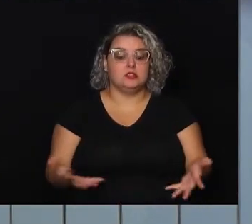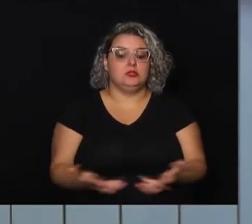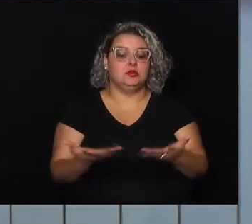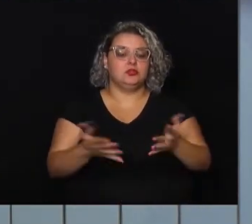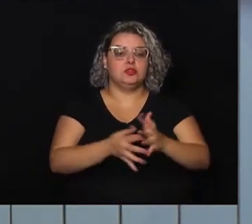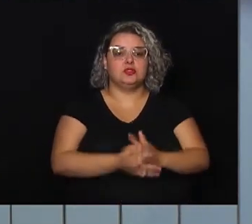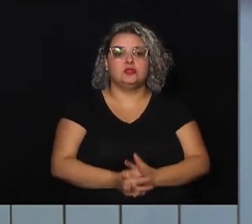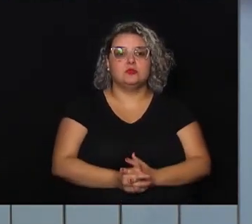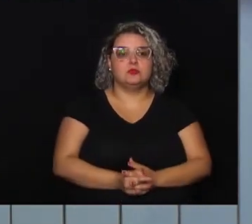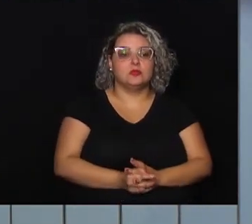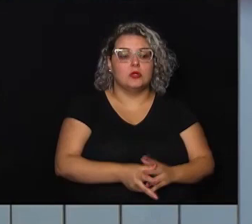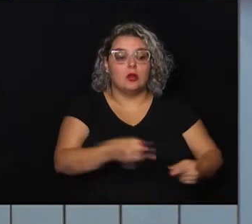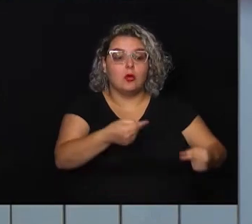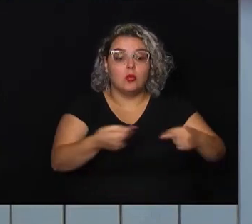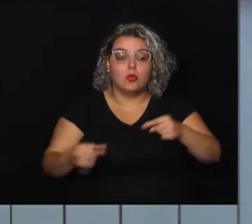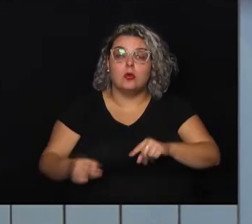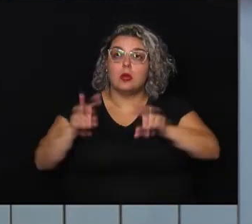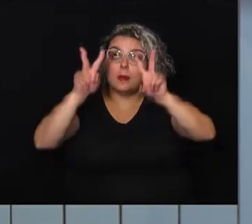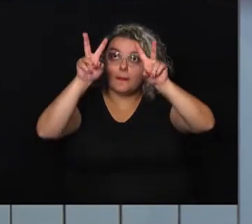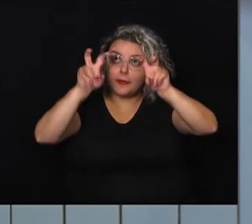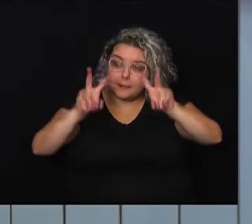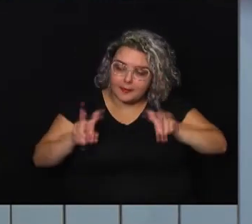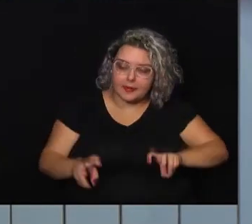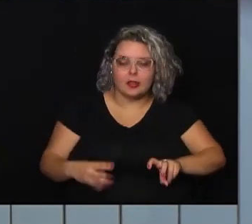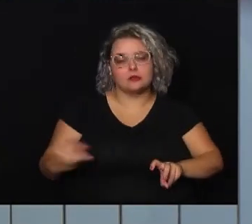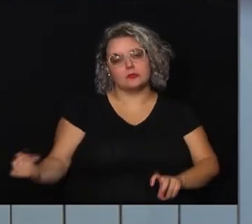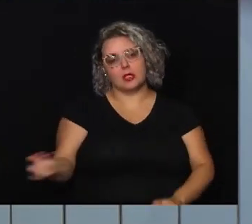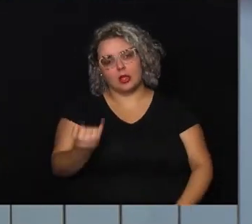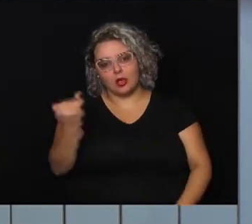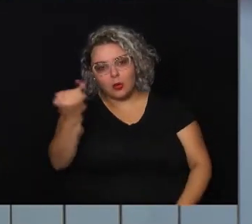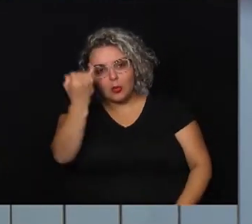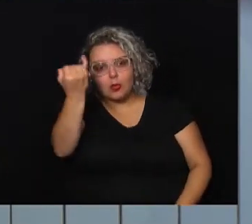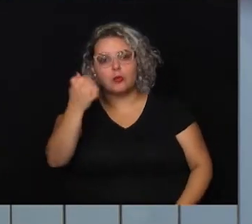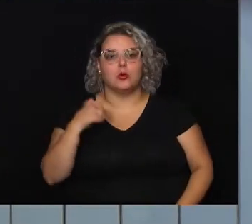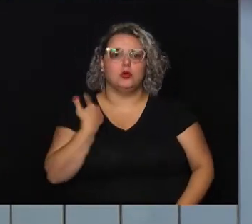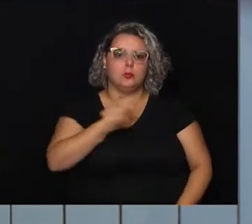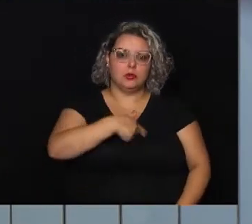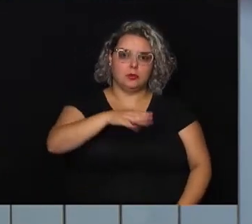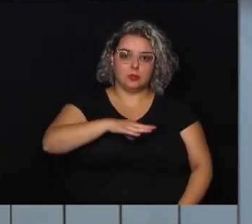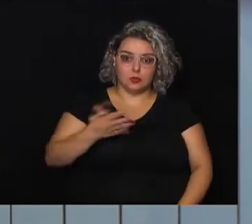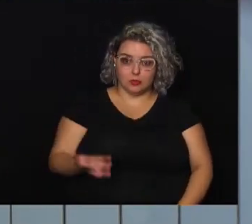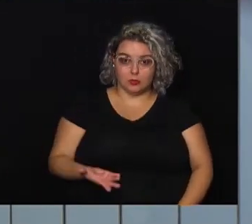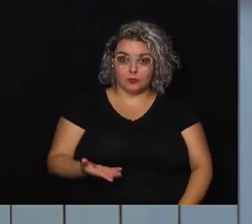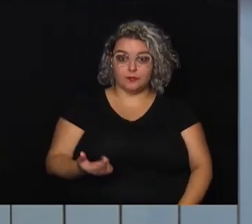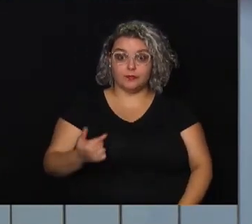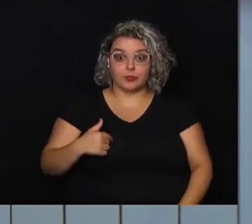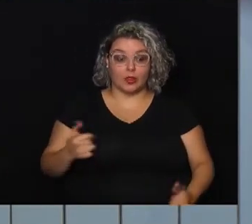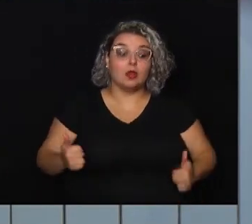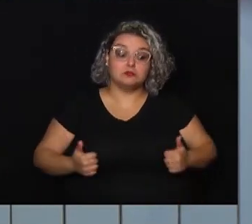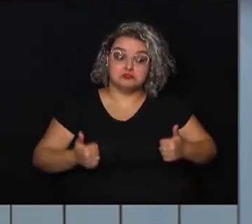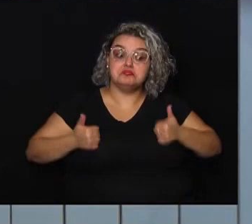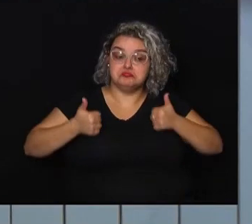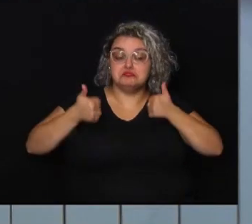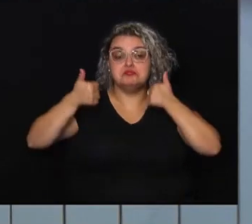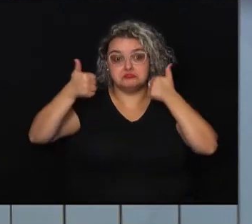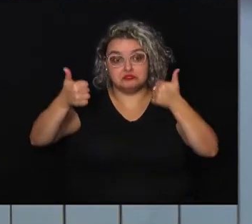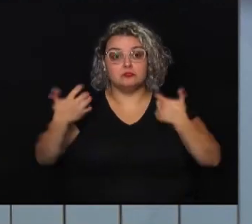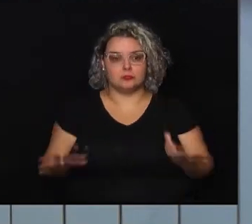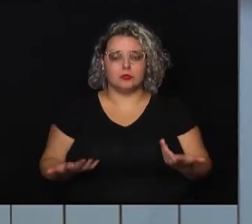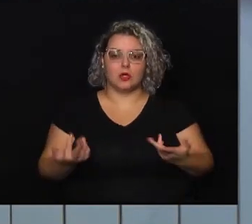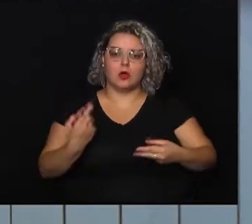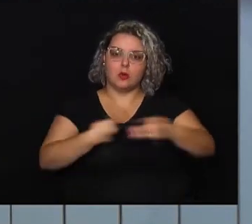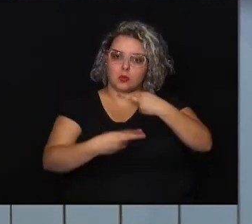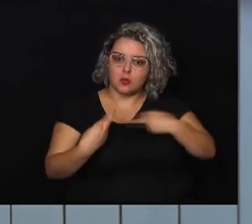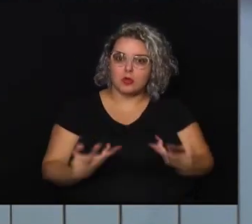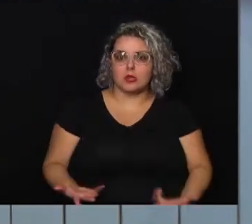debate, a discussão de temas que são caros e importantes para a nossa cidade. Eu estou muito otimista com relação a